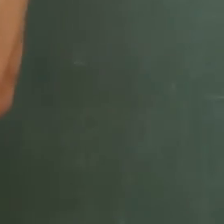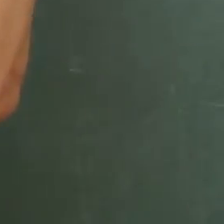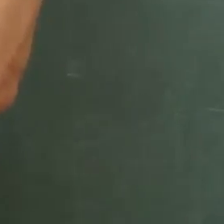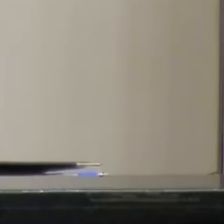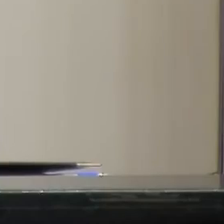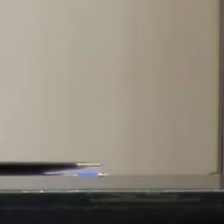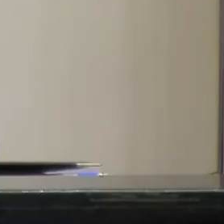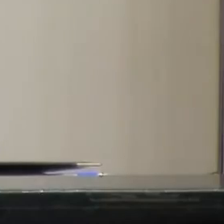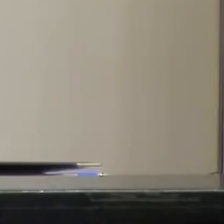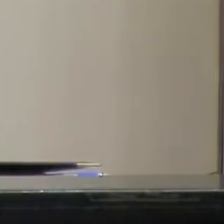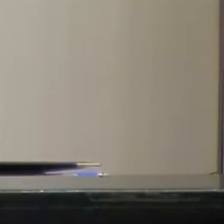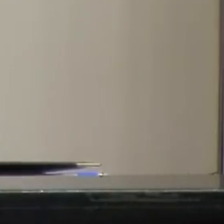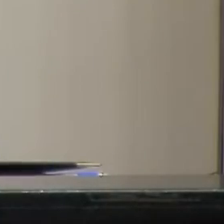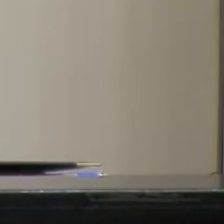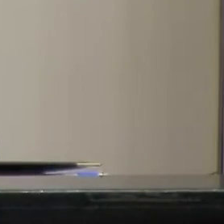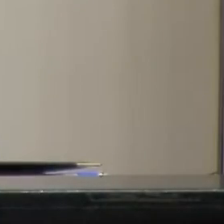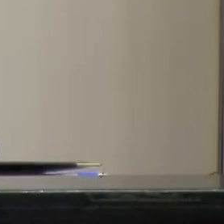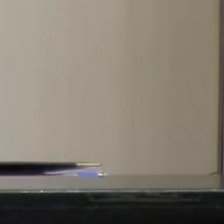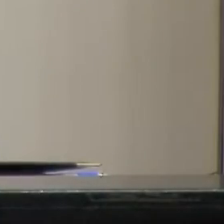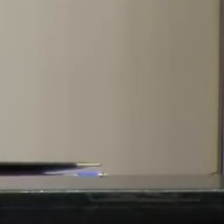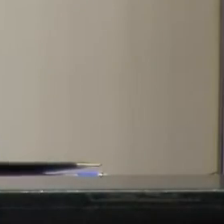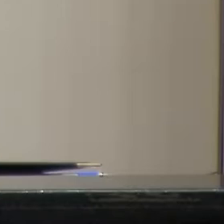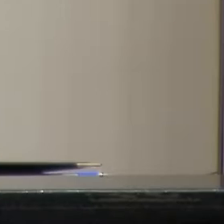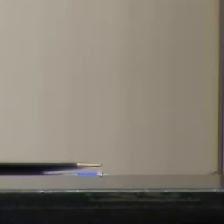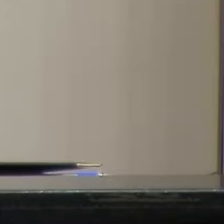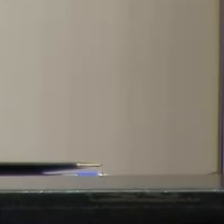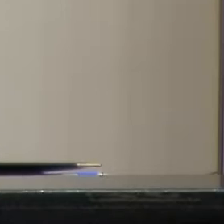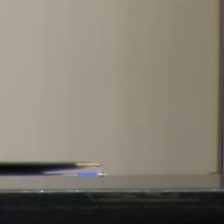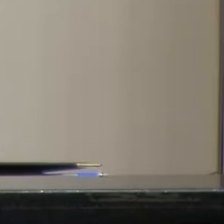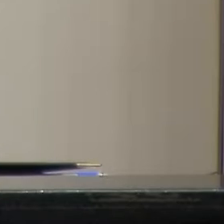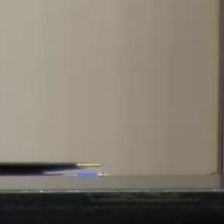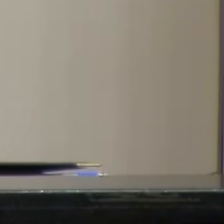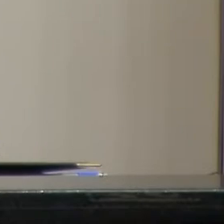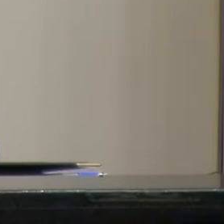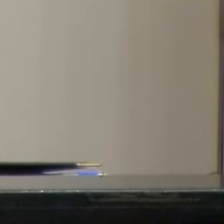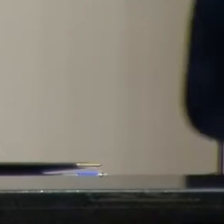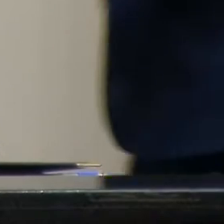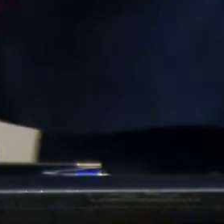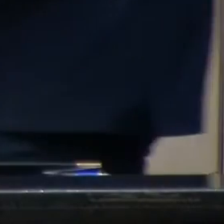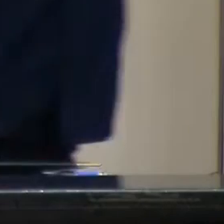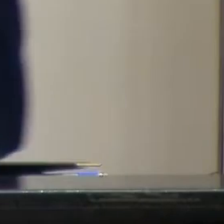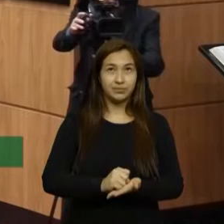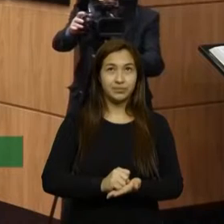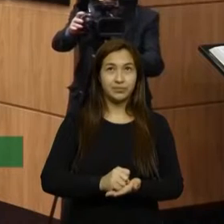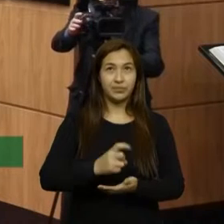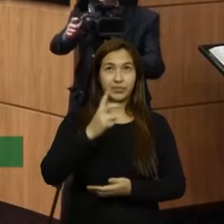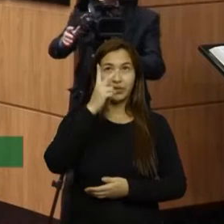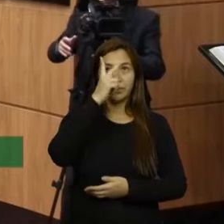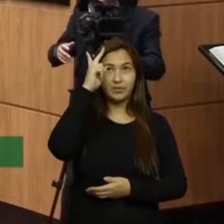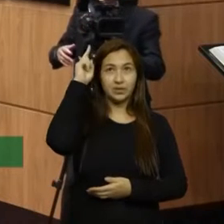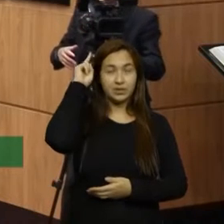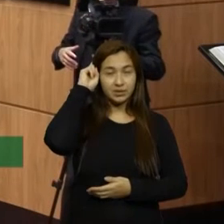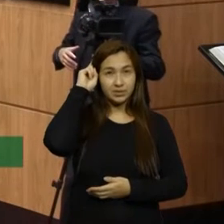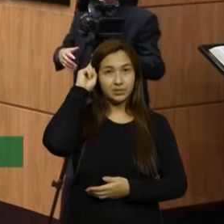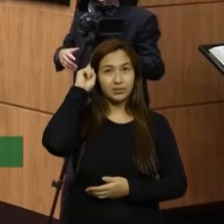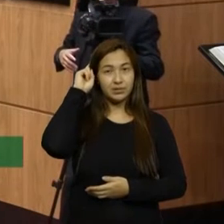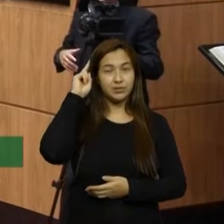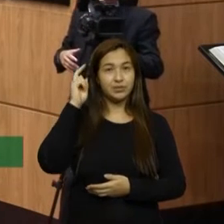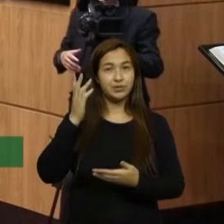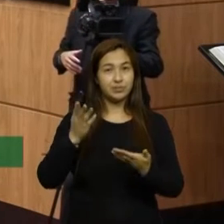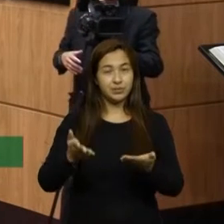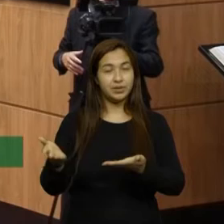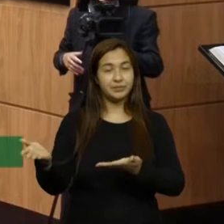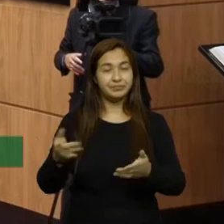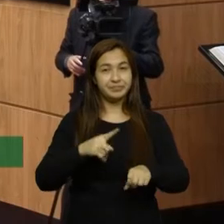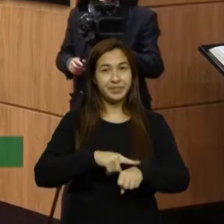da Educação mais uma Emenda substitutiva Global ampliou a abrangência do projeto possibilitando a doação